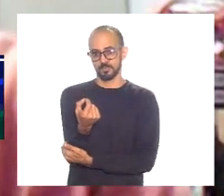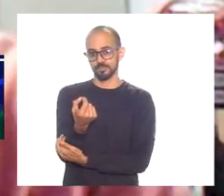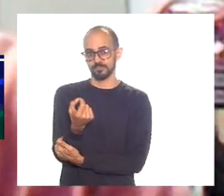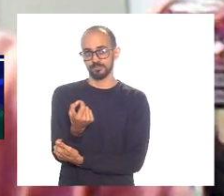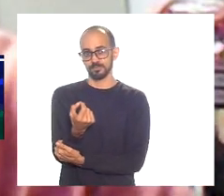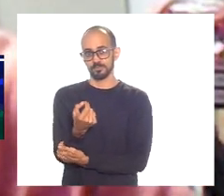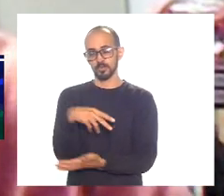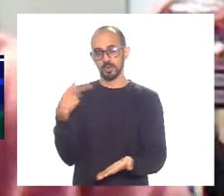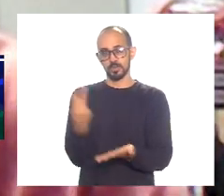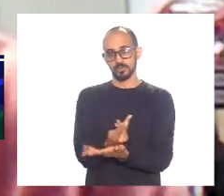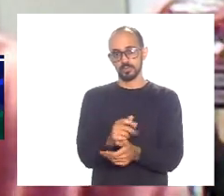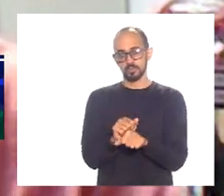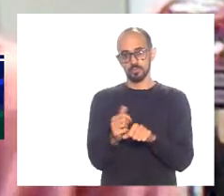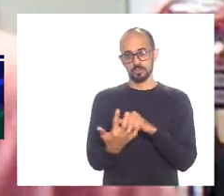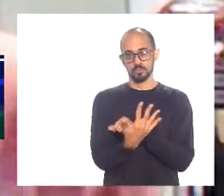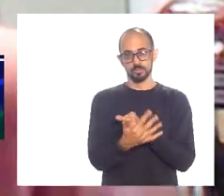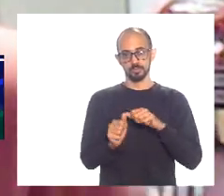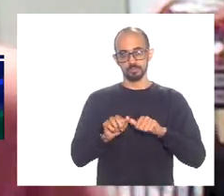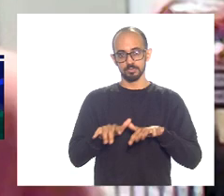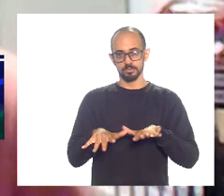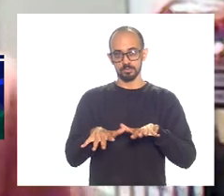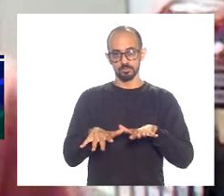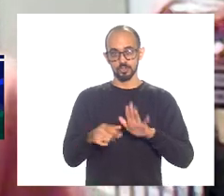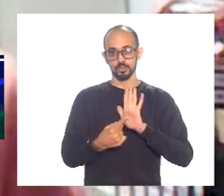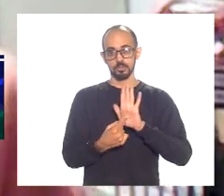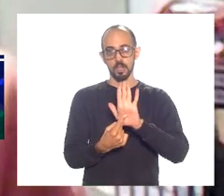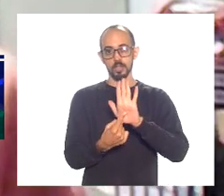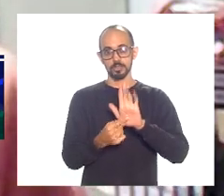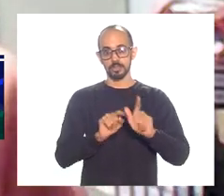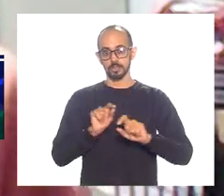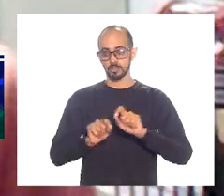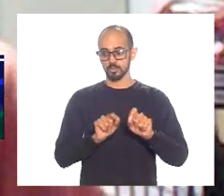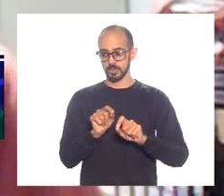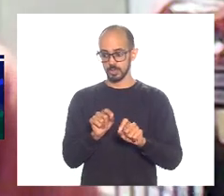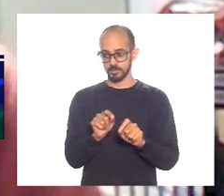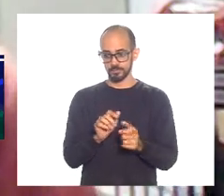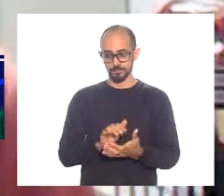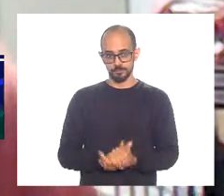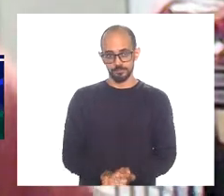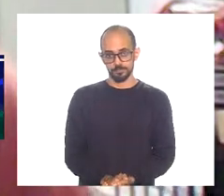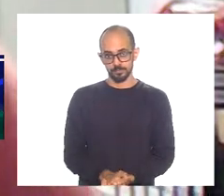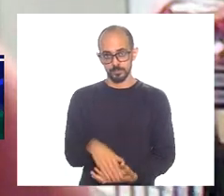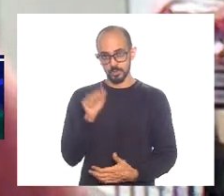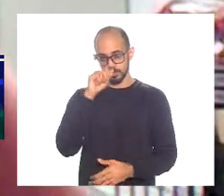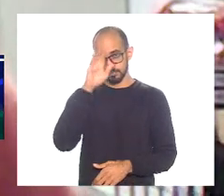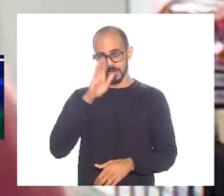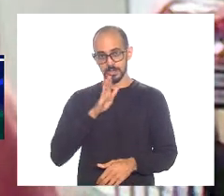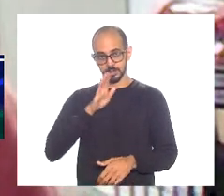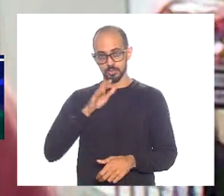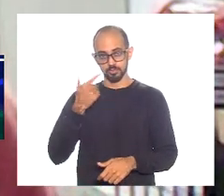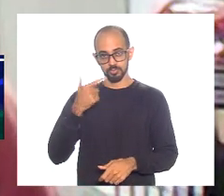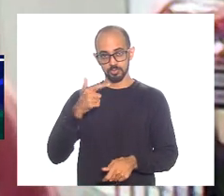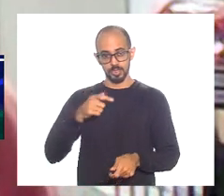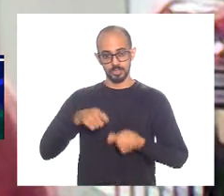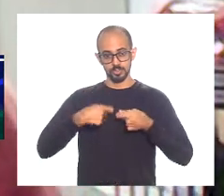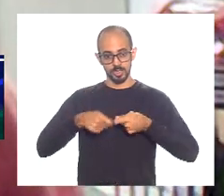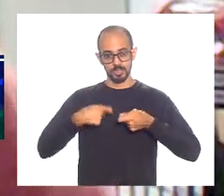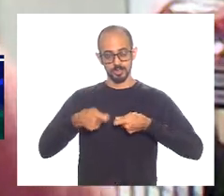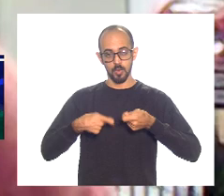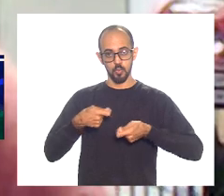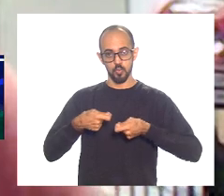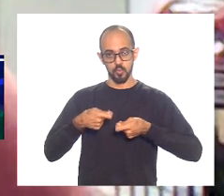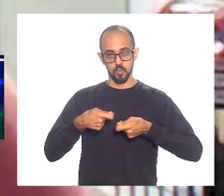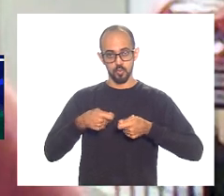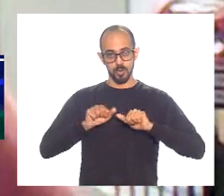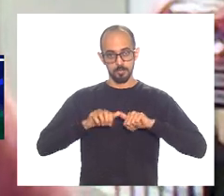o coronavírus. O que isso aponta? Isso aponta que o Brasil está tendo uma péssima gestão da pandemia. Porque você